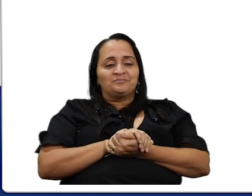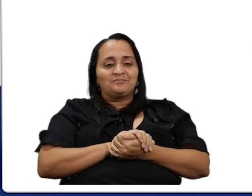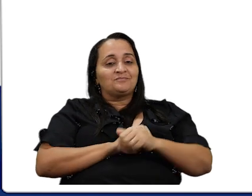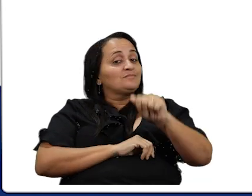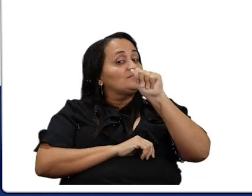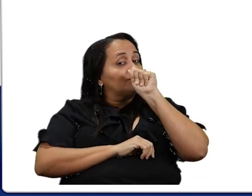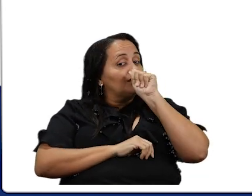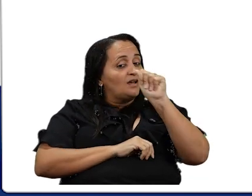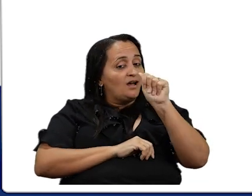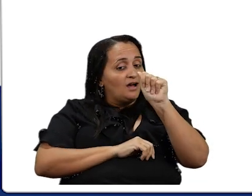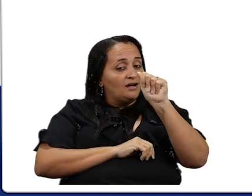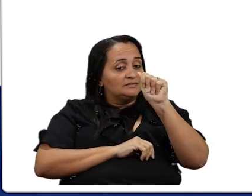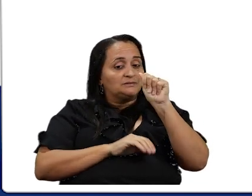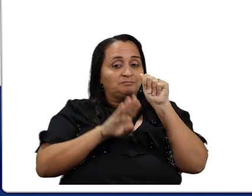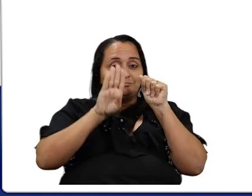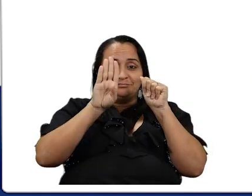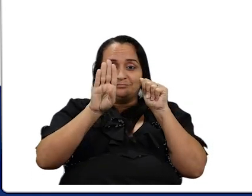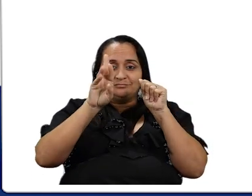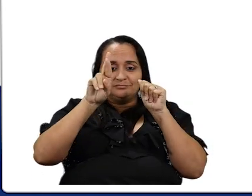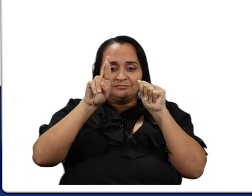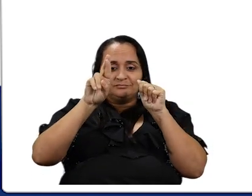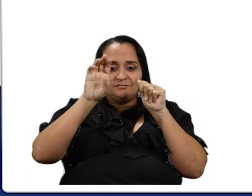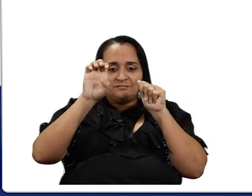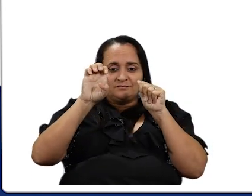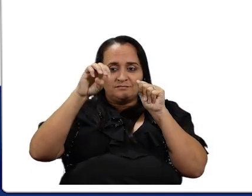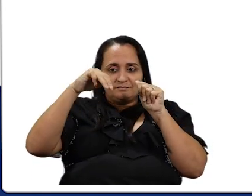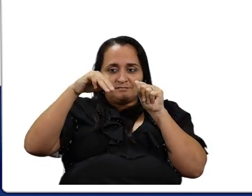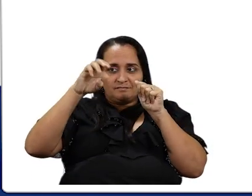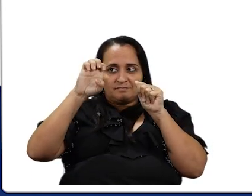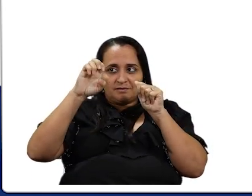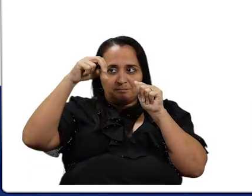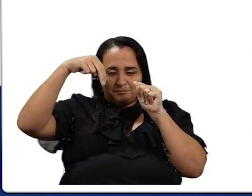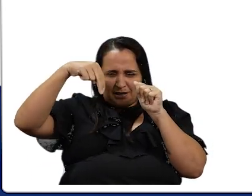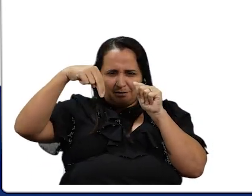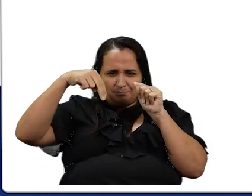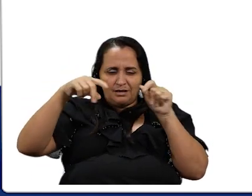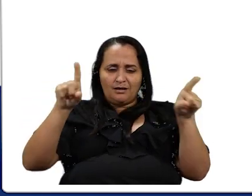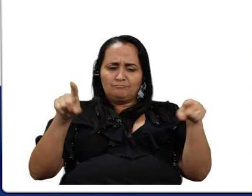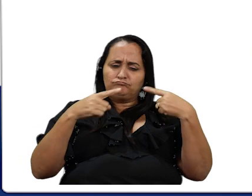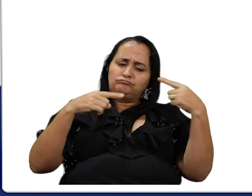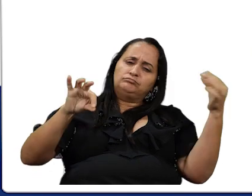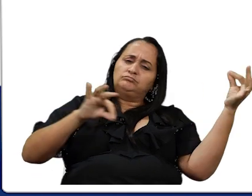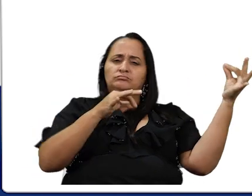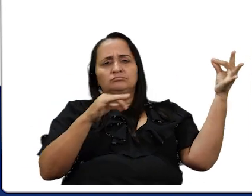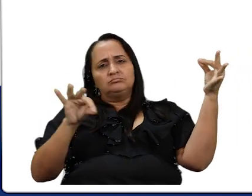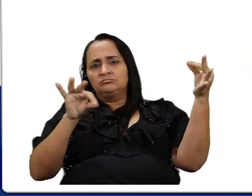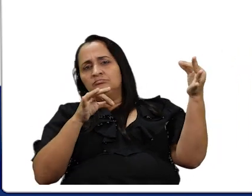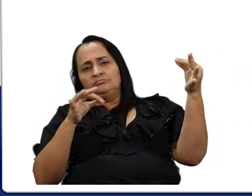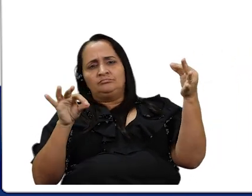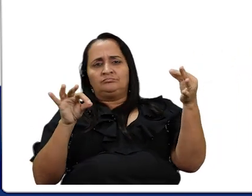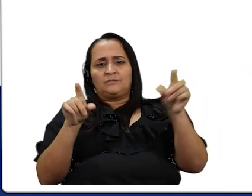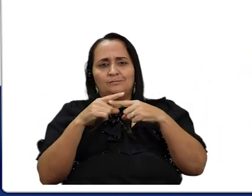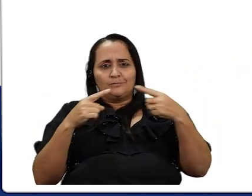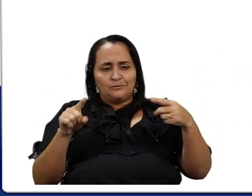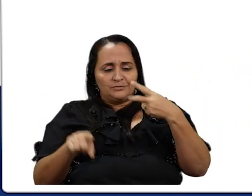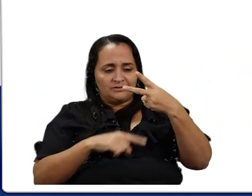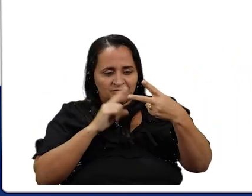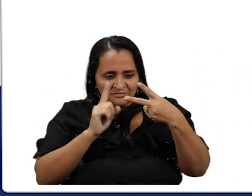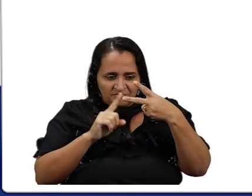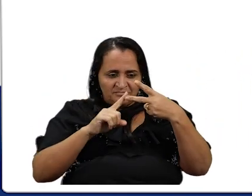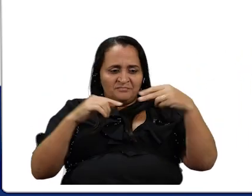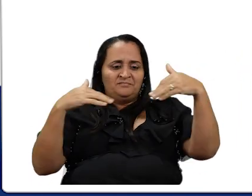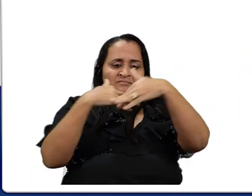A, Bremen é um instrumento musical. Letra B, é uma cidade. Letra C,